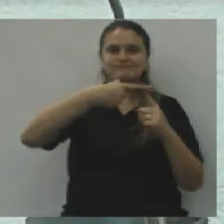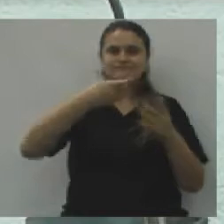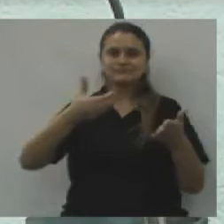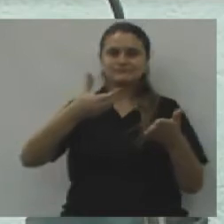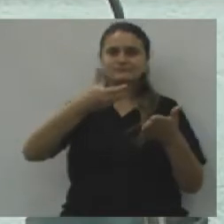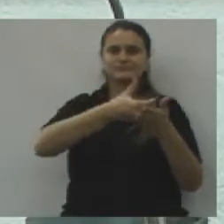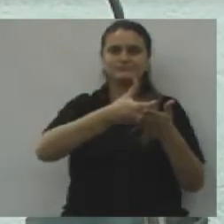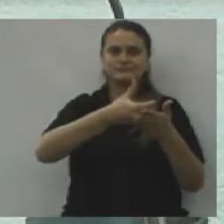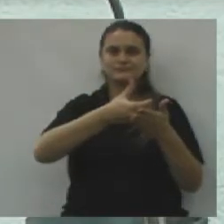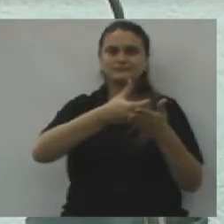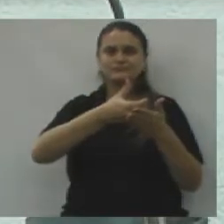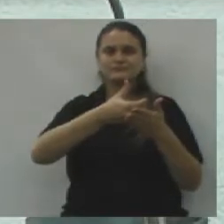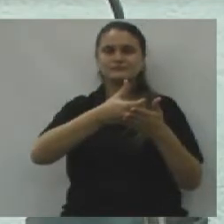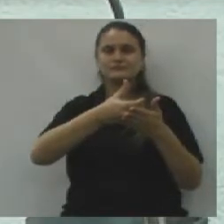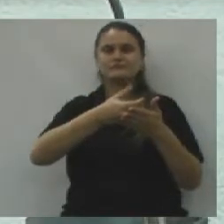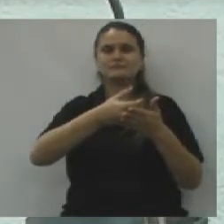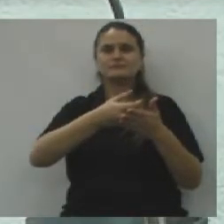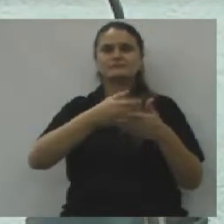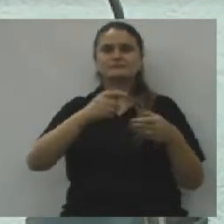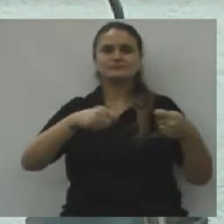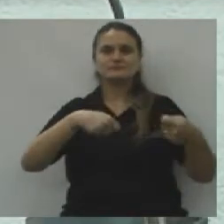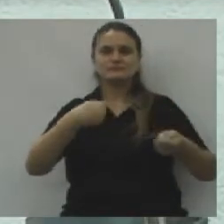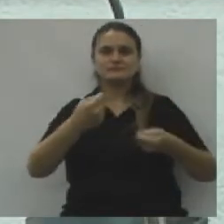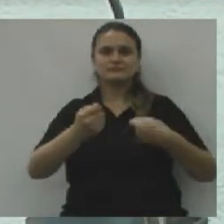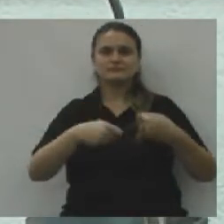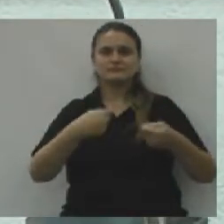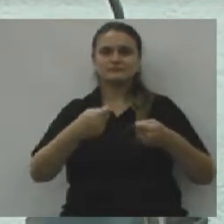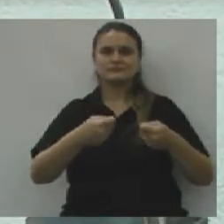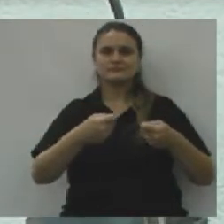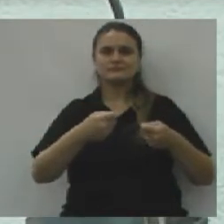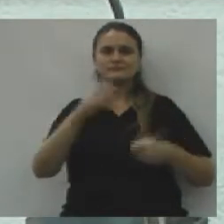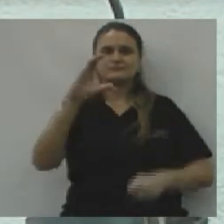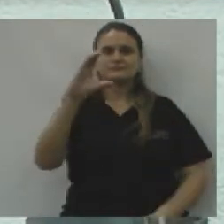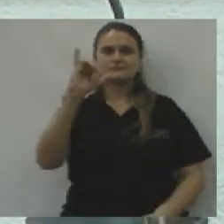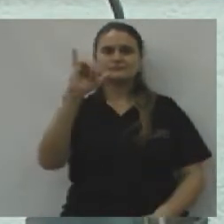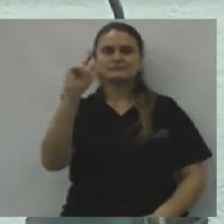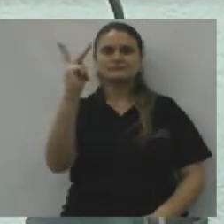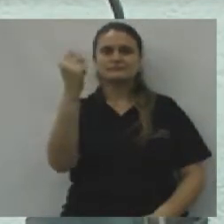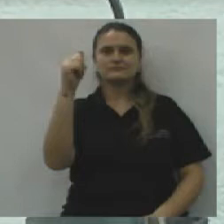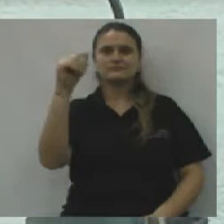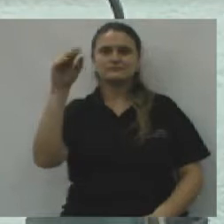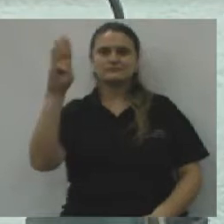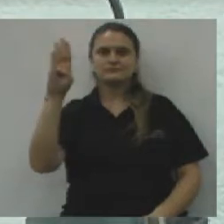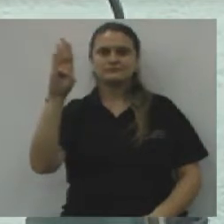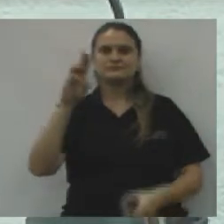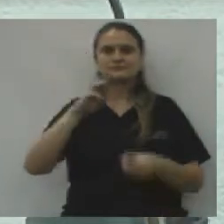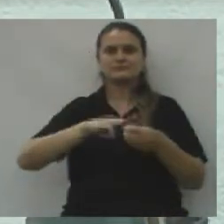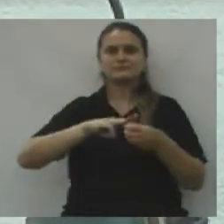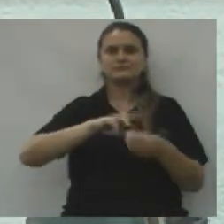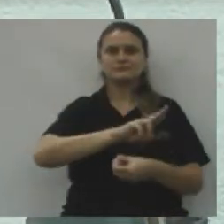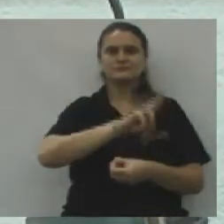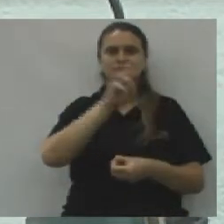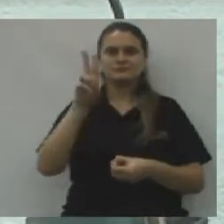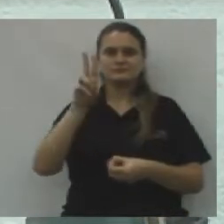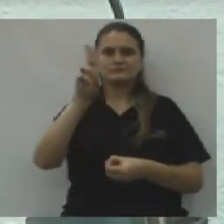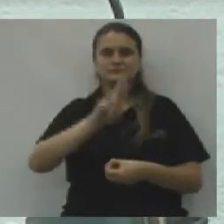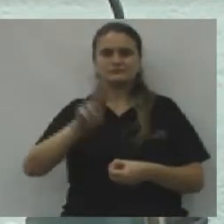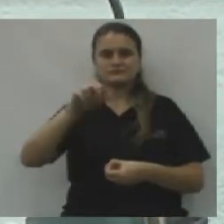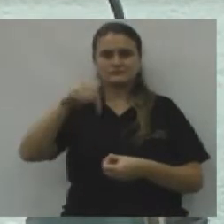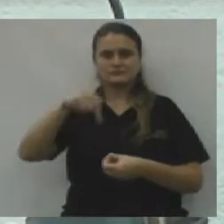crédito adicional suplementar no orçamento próprio da SEAB de União da Vitória para o exercício